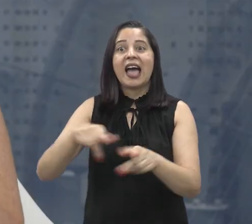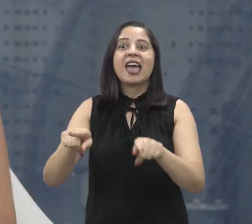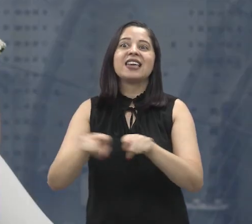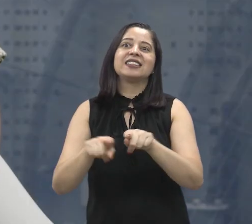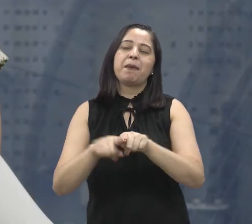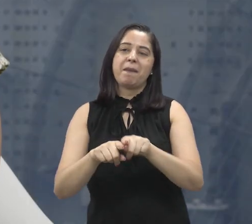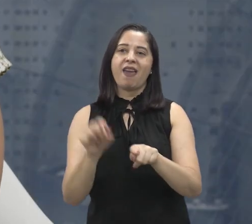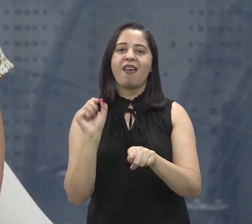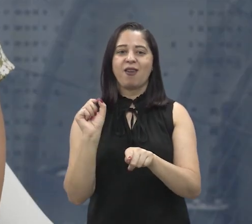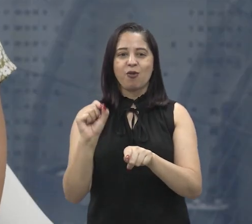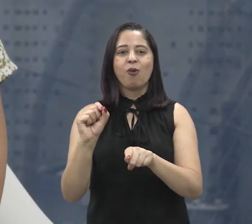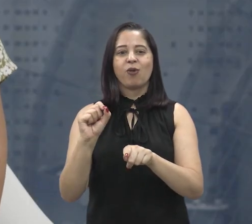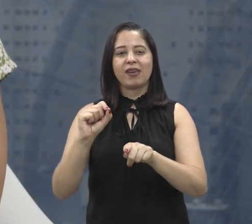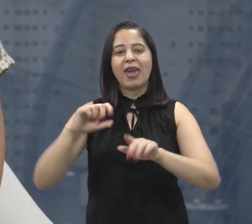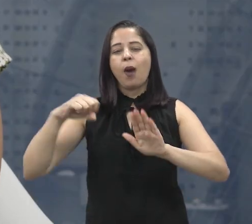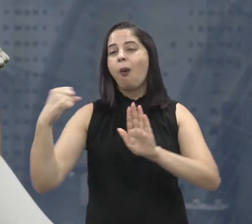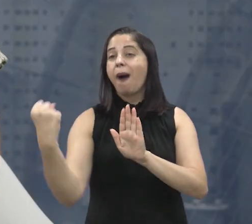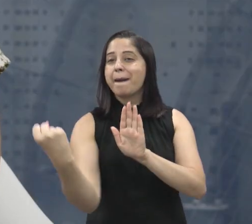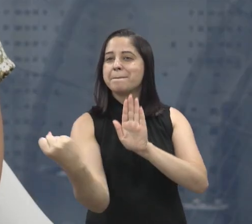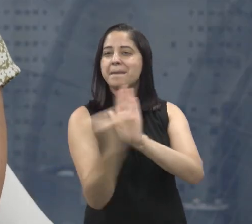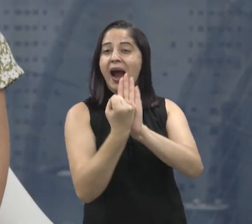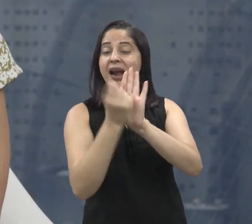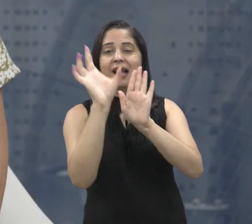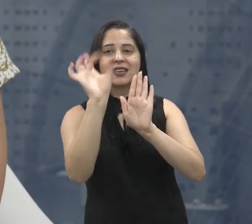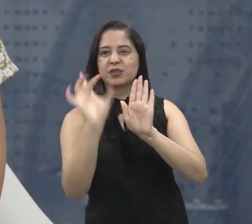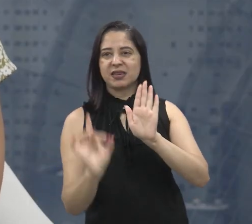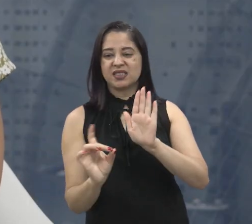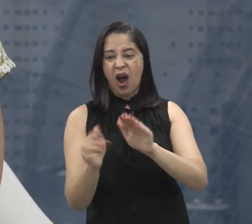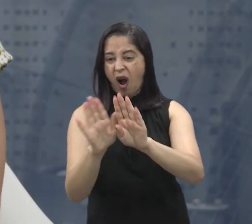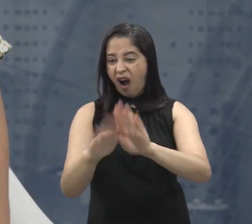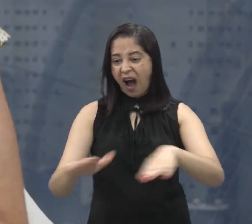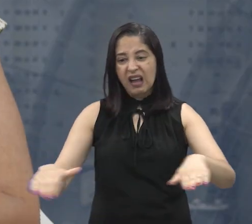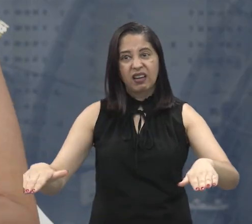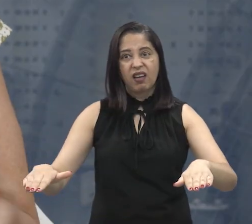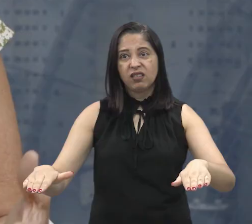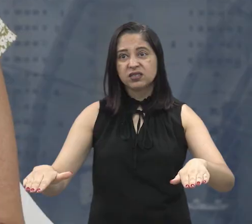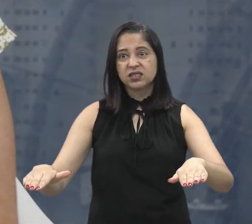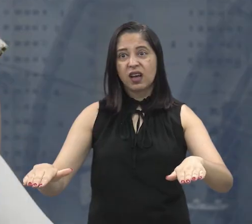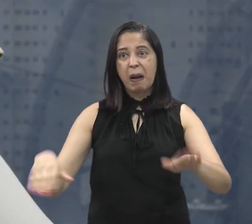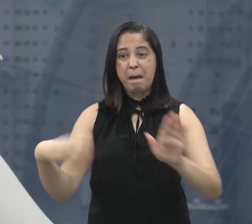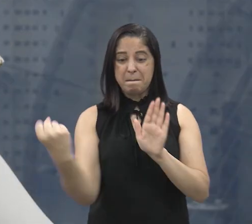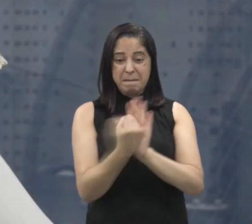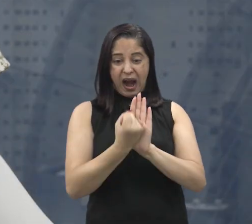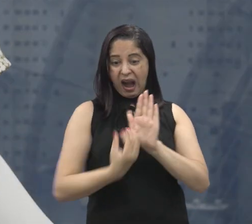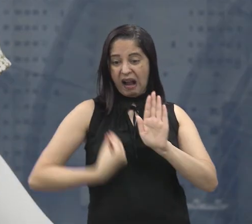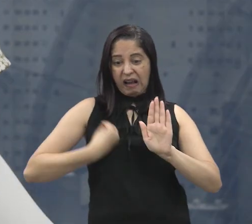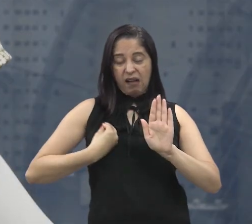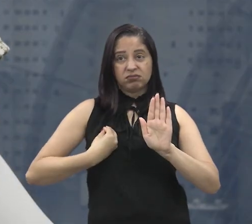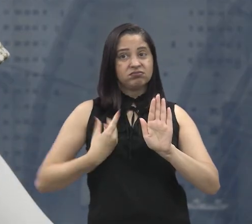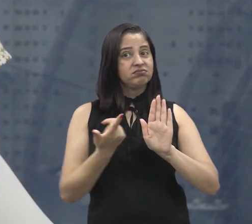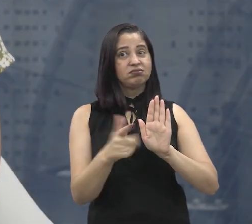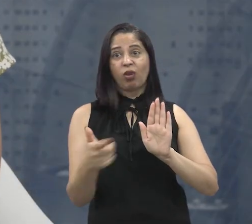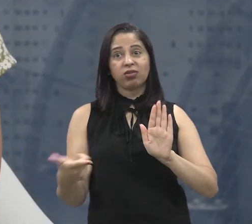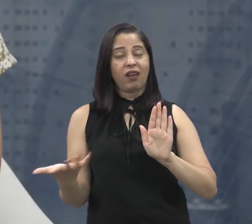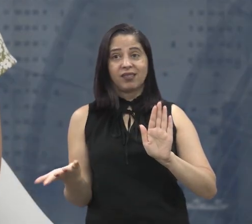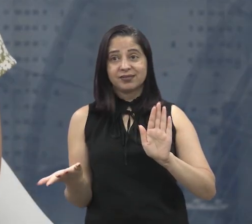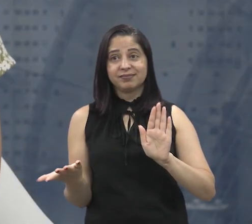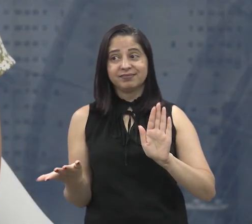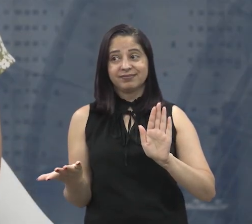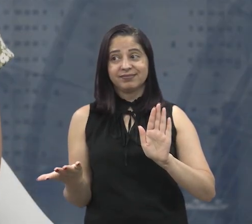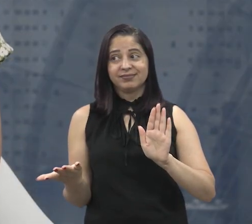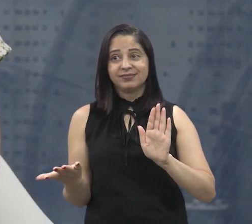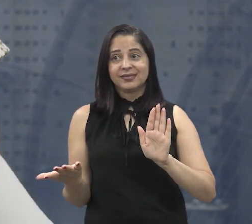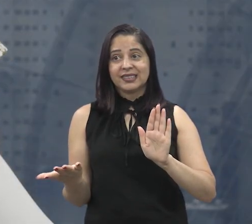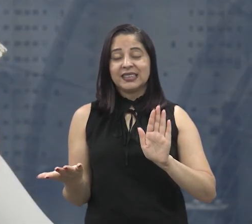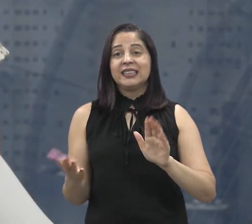conclusão com frases diferentes, mas com um conceito semelhante. Então é preciso conhecer o que nós temos, experimentar os